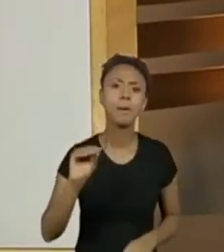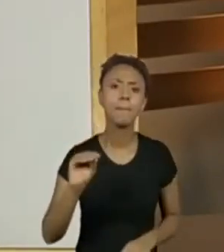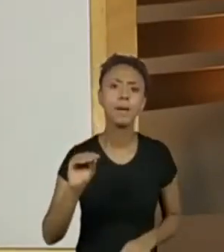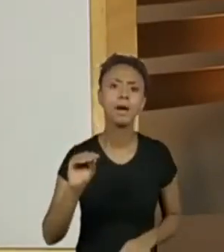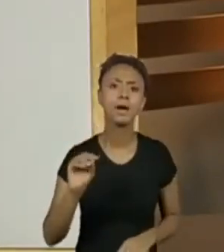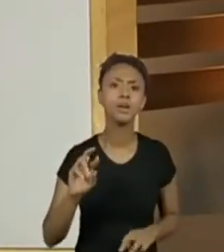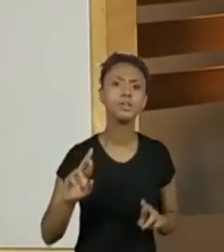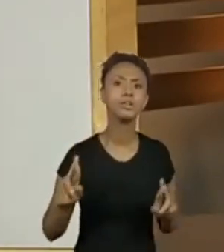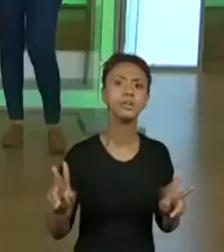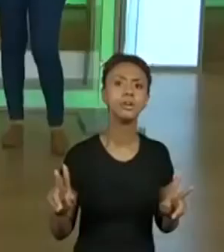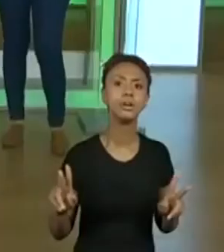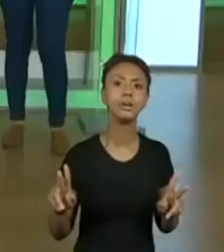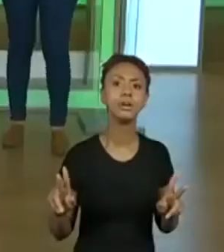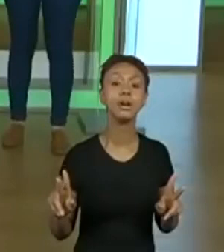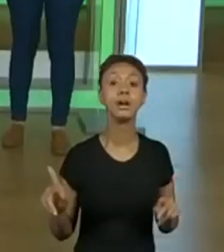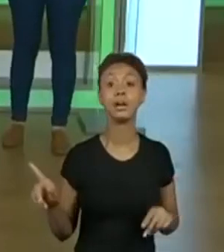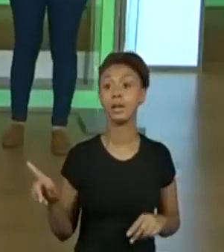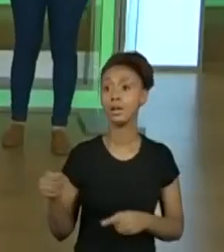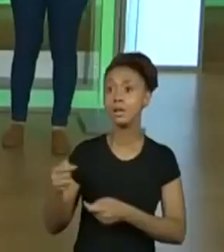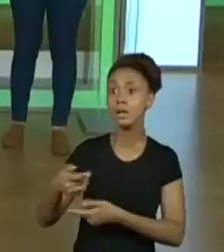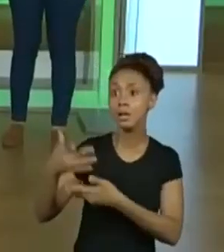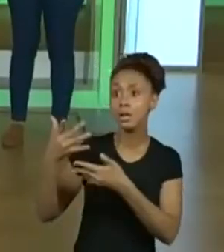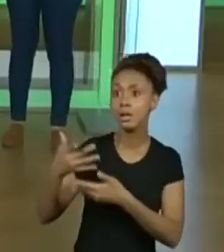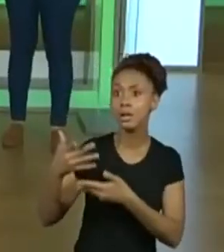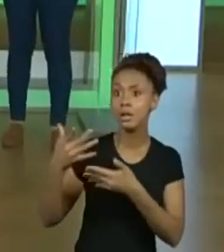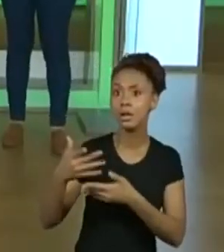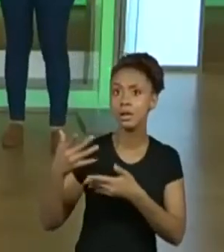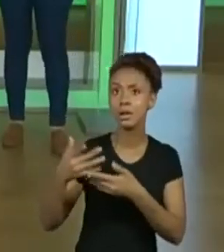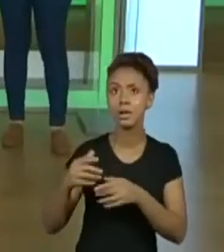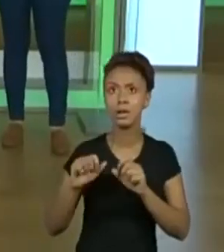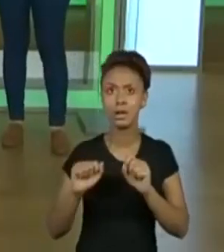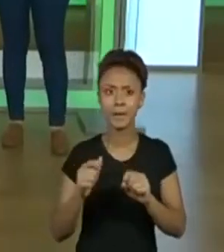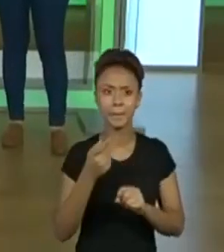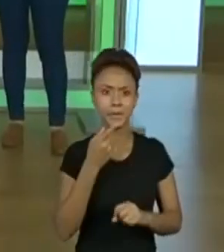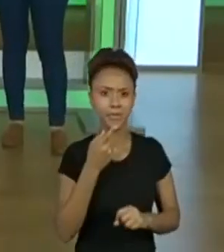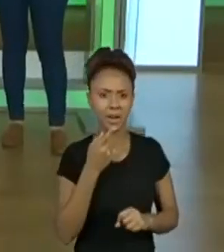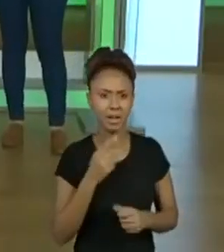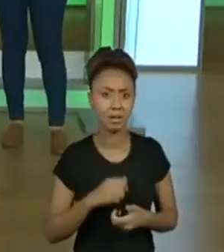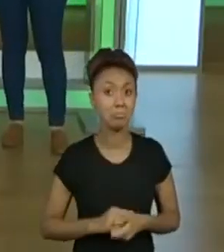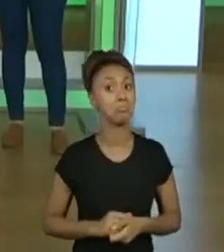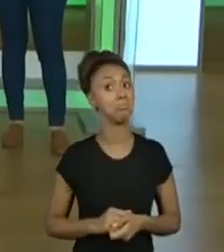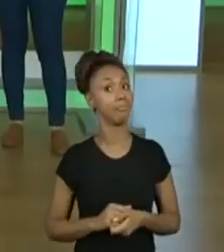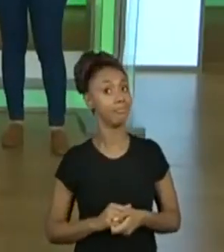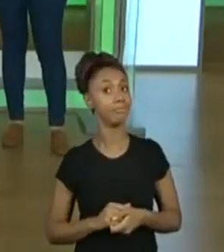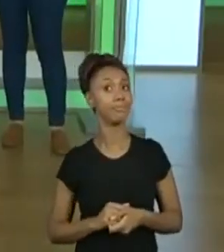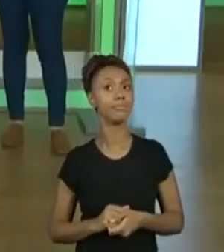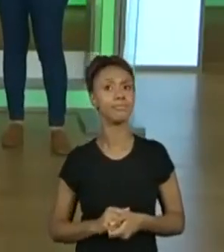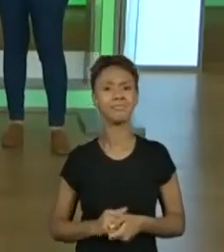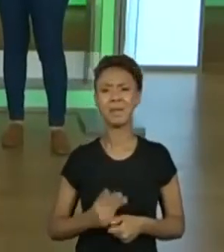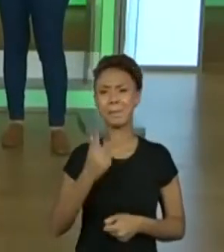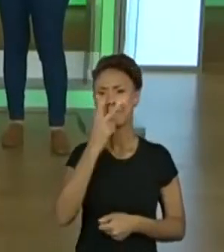som? Eles estão dizendo, professora Viviane, será que a gente pode confirmar que fica com o som